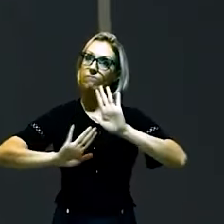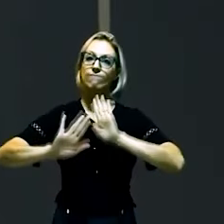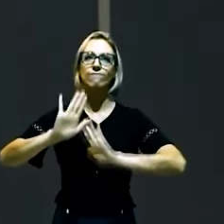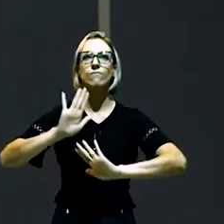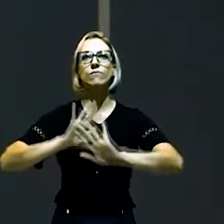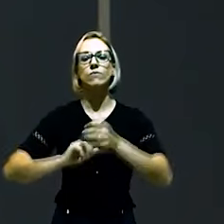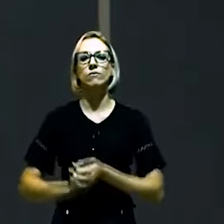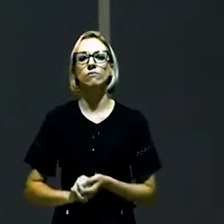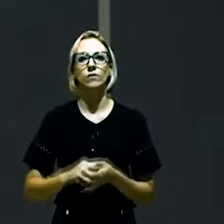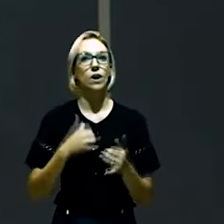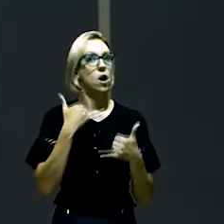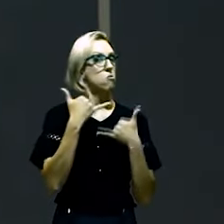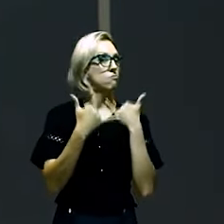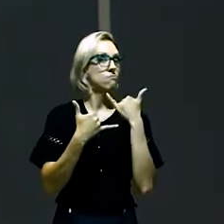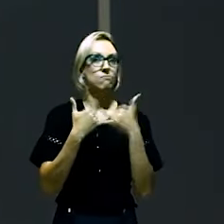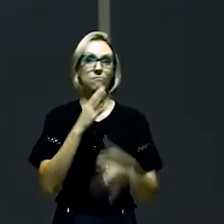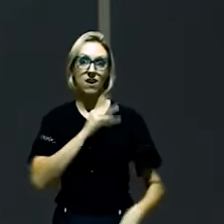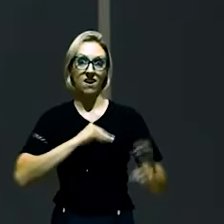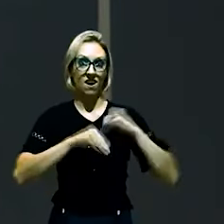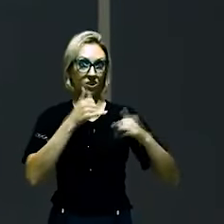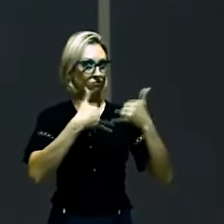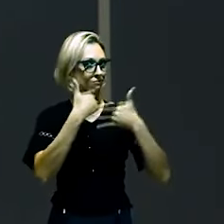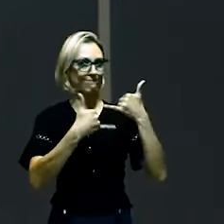Não brinque com o pecado.